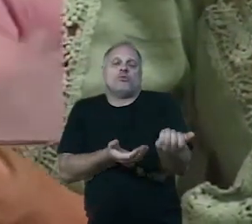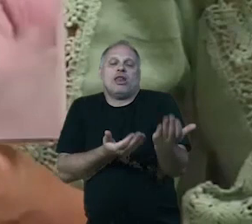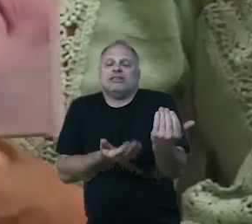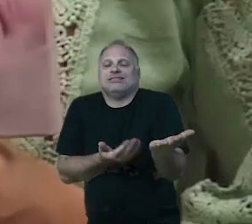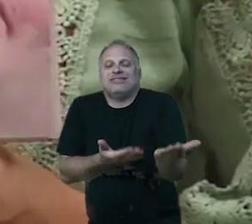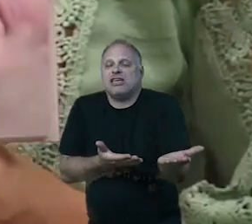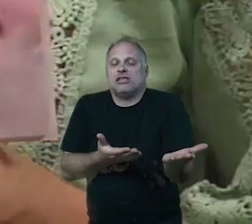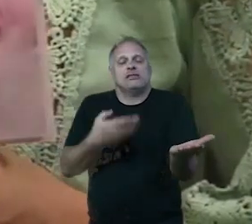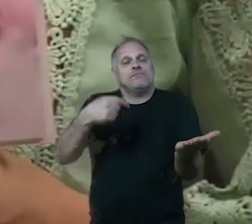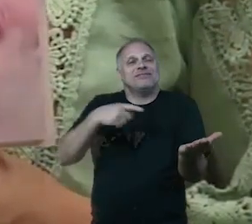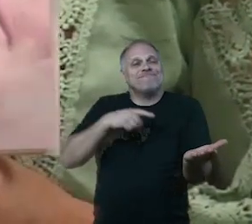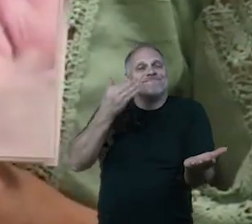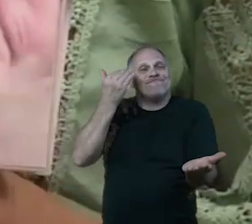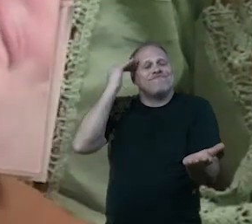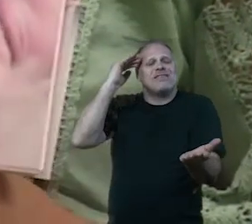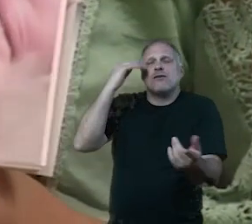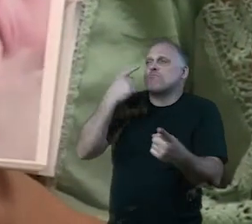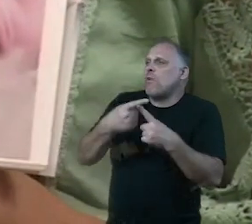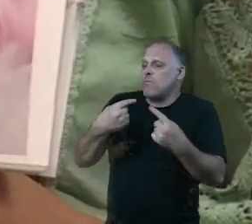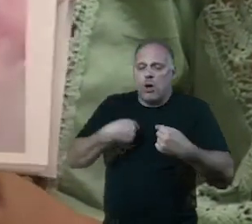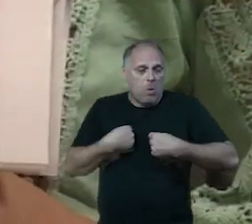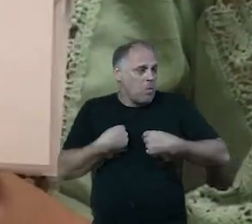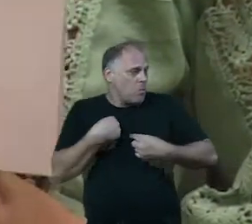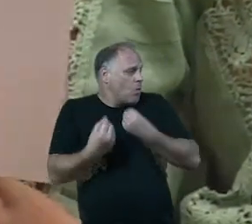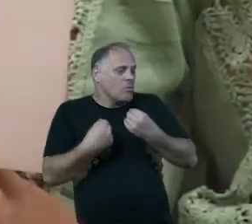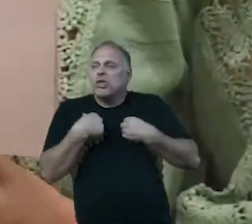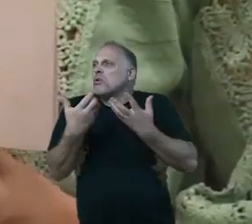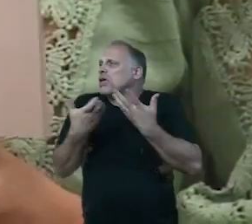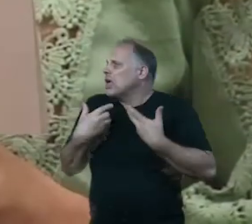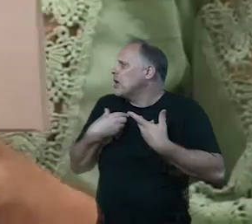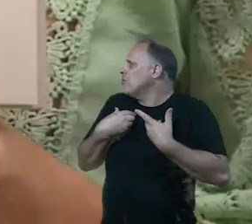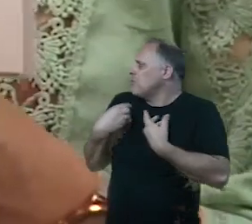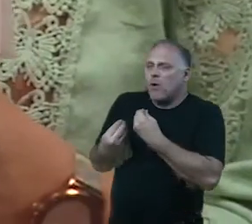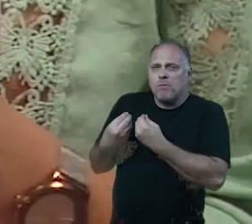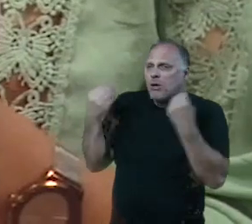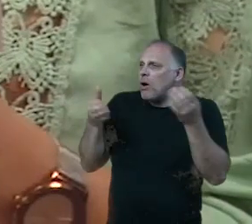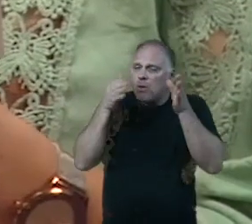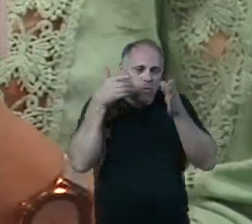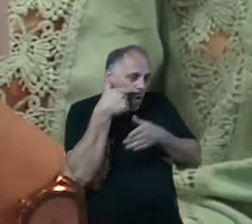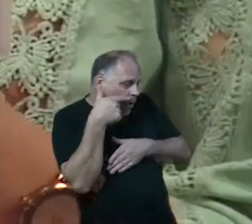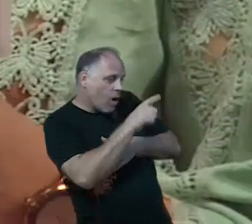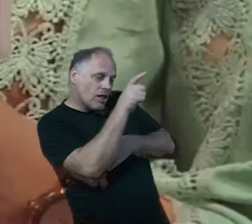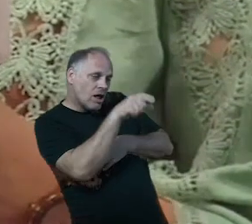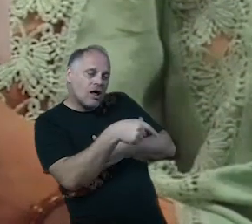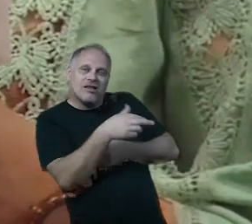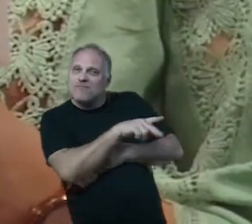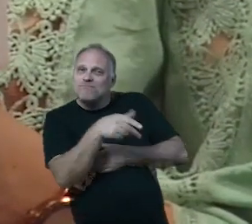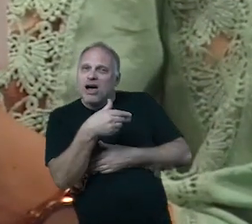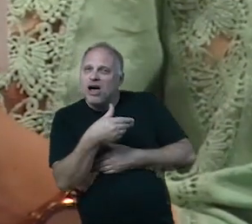criança nem se entende por gente ainda direito, não sabe o que ela quer, o que ela está querendo, é do contra. Aqui os pets, ó,